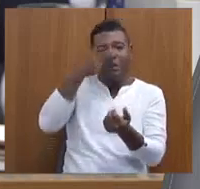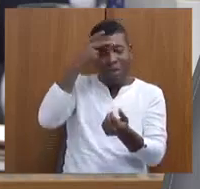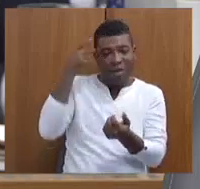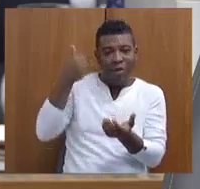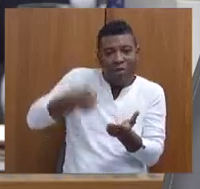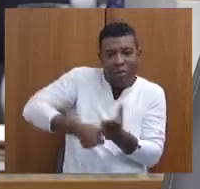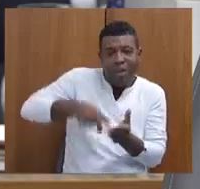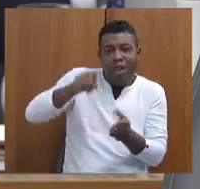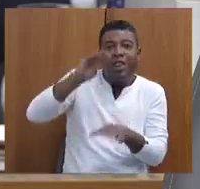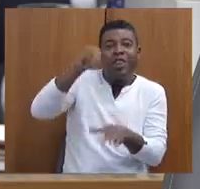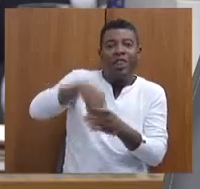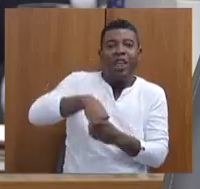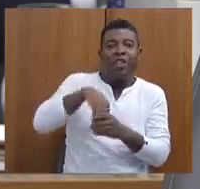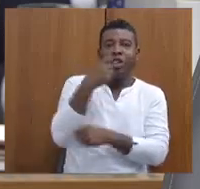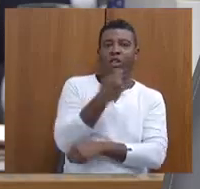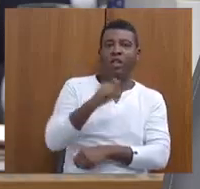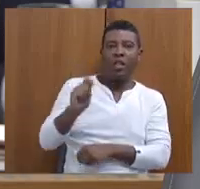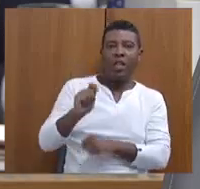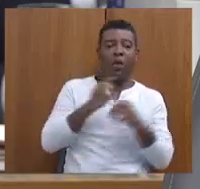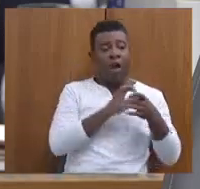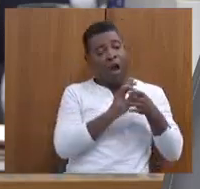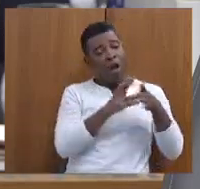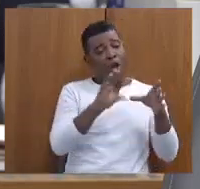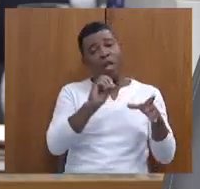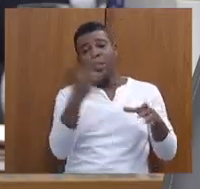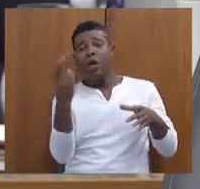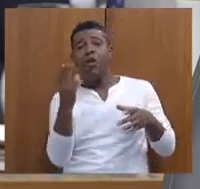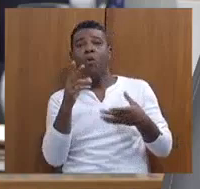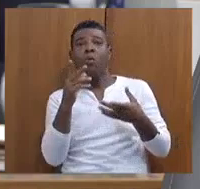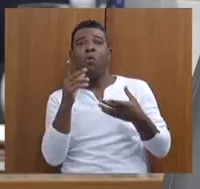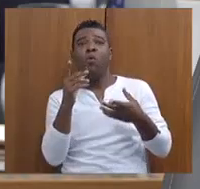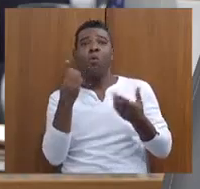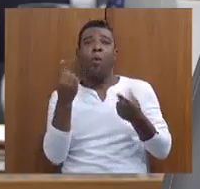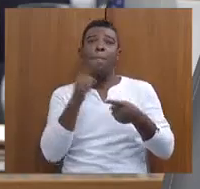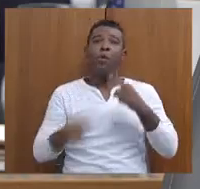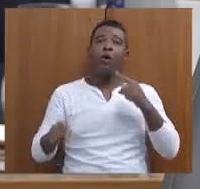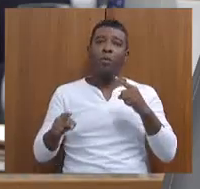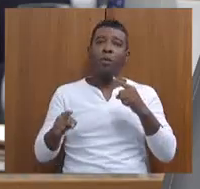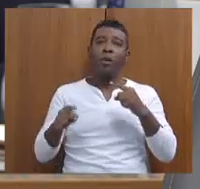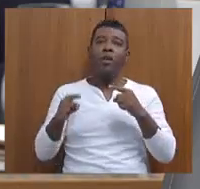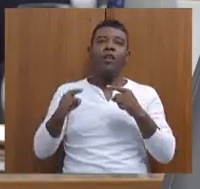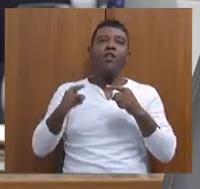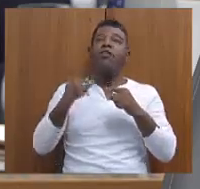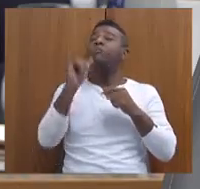dever tem o dever de analisar e autorizar ou não pesquisa mineral no caso de Araçuaí foram